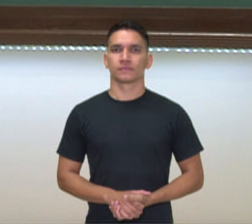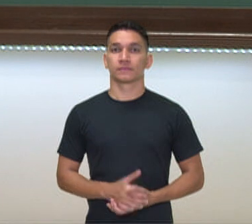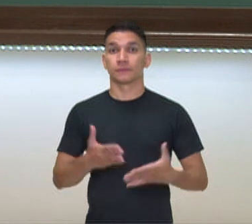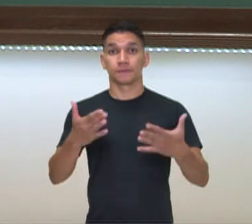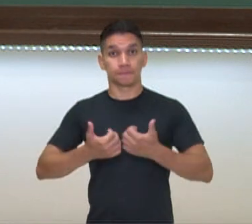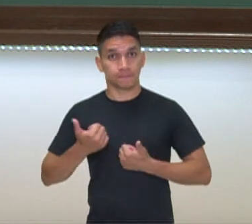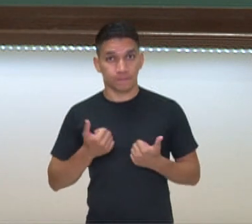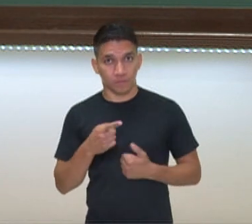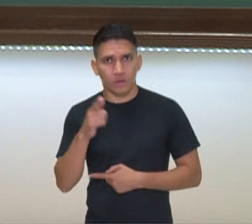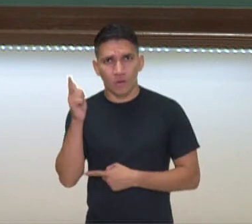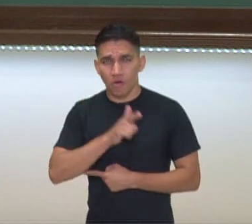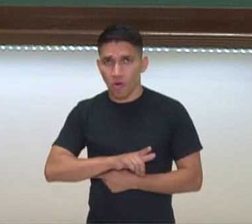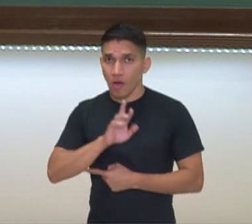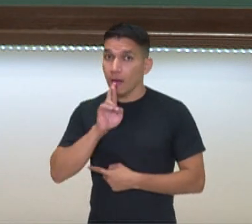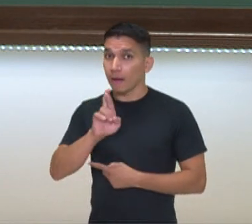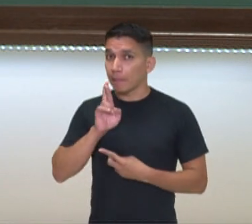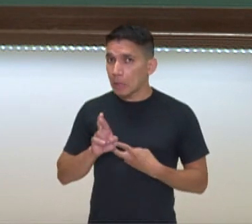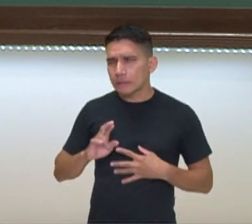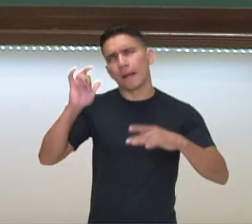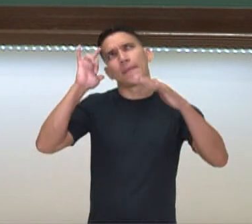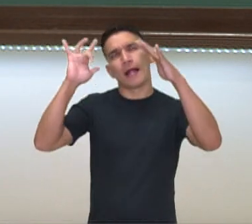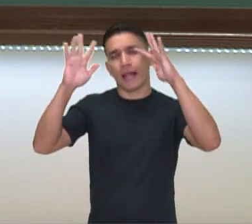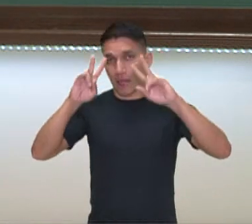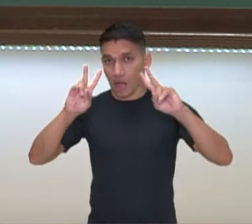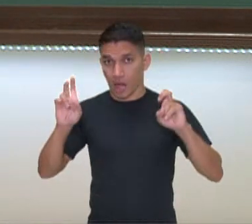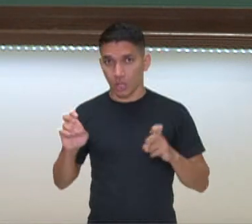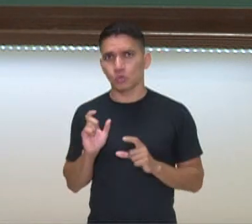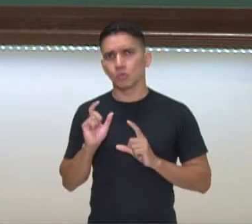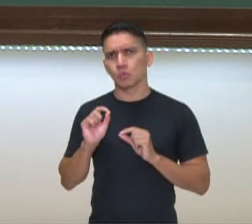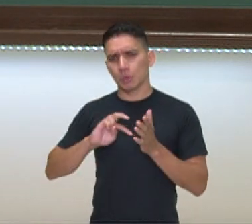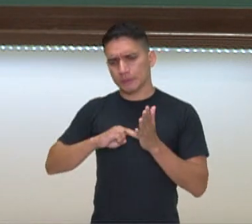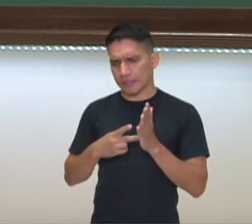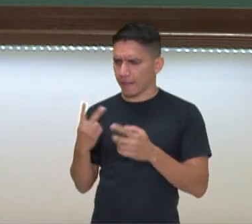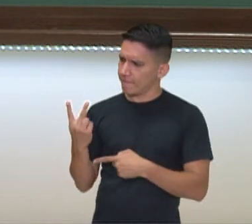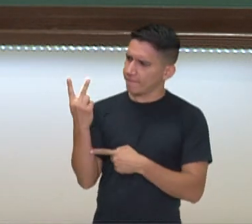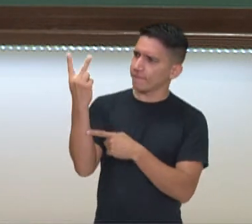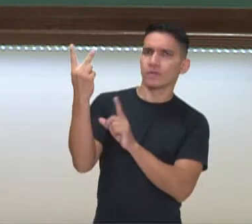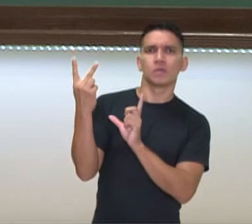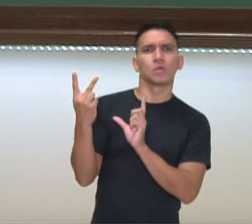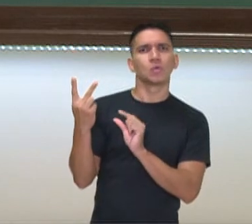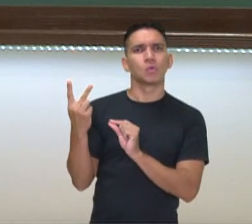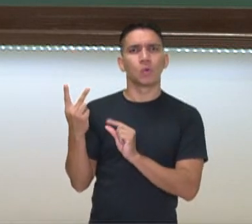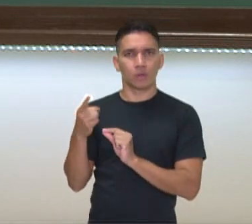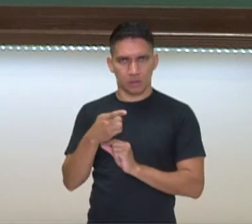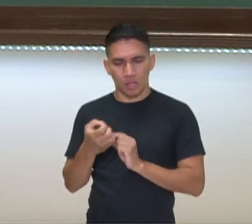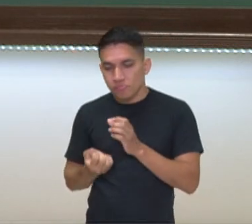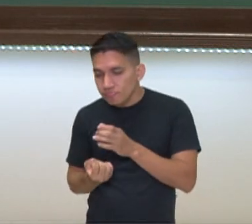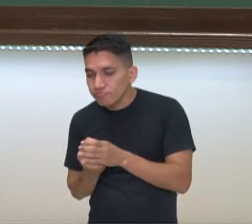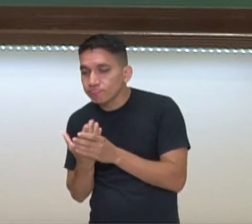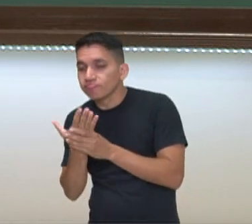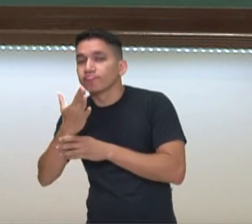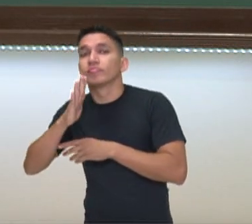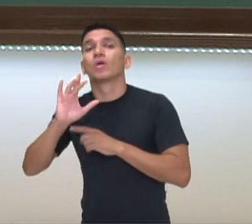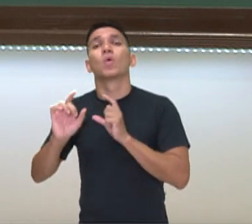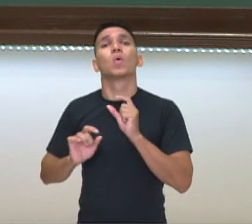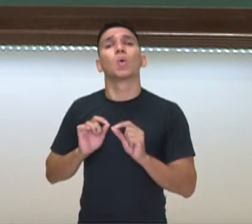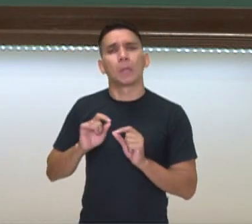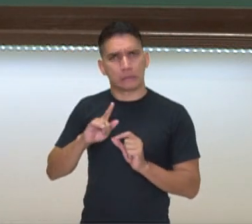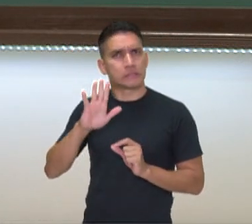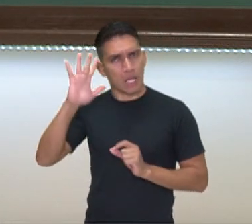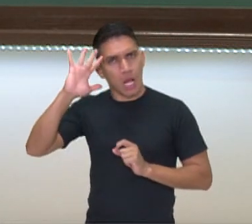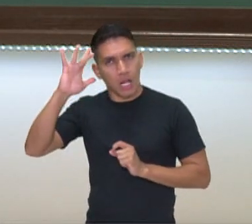E aí, pessoal, conseguiram responder, refletiram então sobre essa questão dos valores, a construção dos valores, o que são os valores,